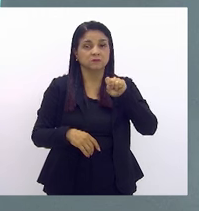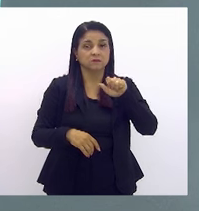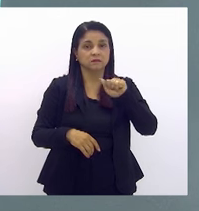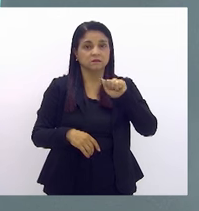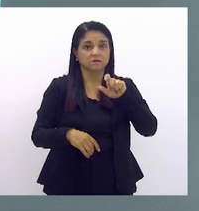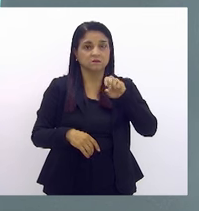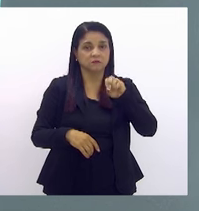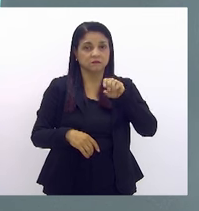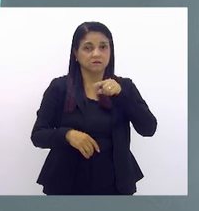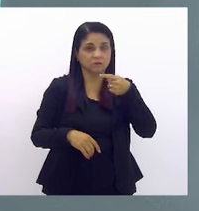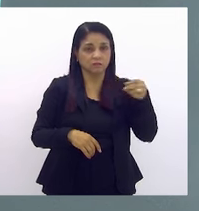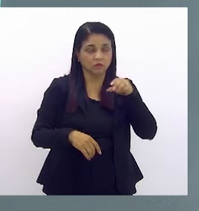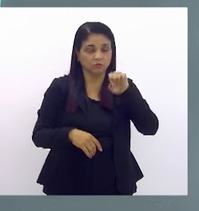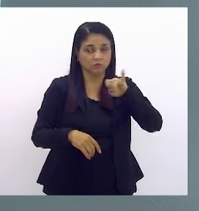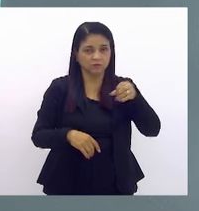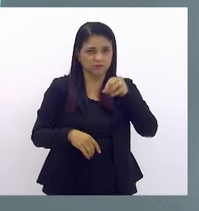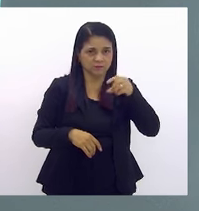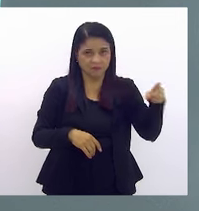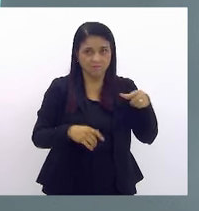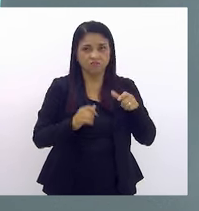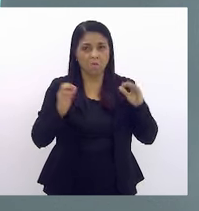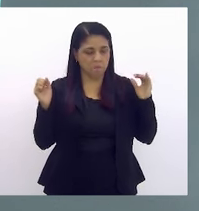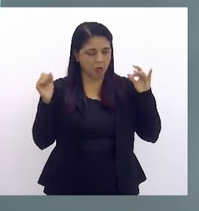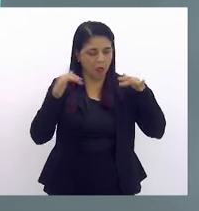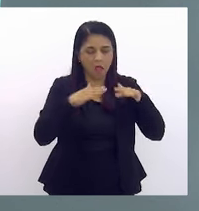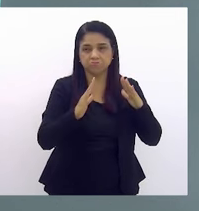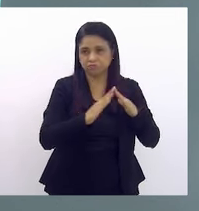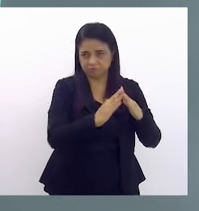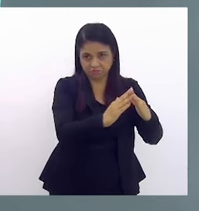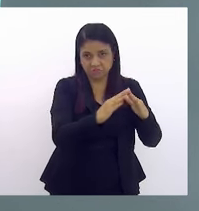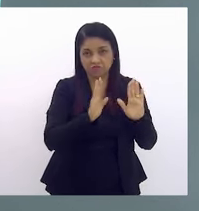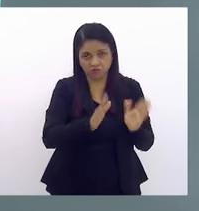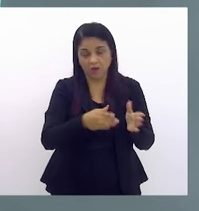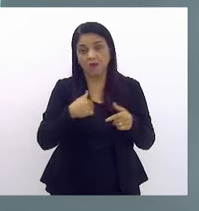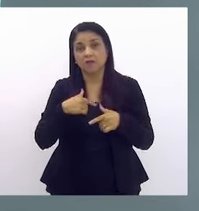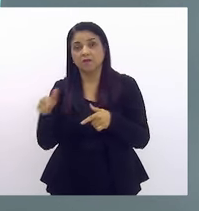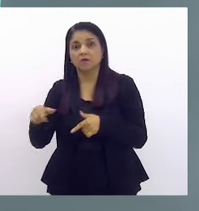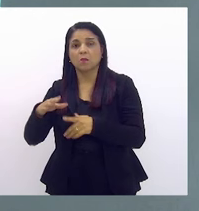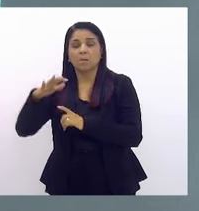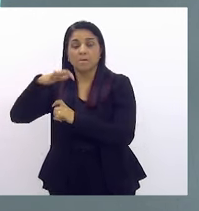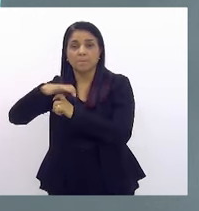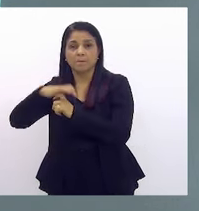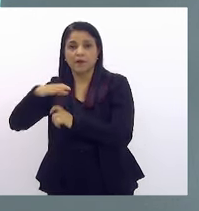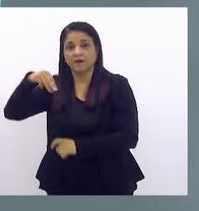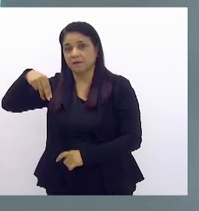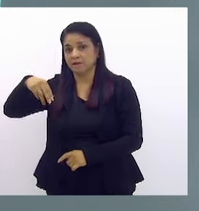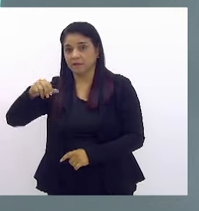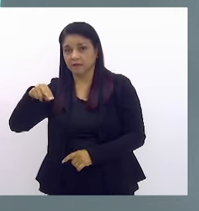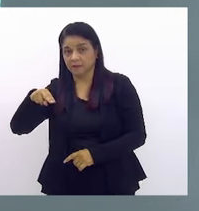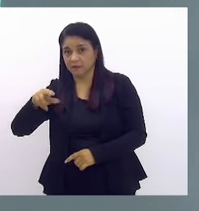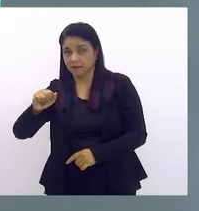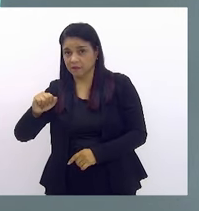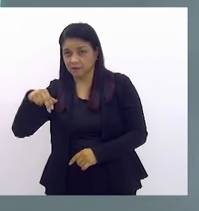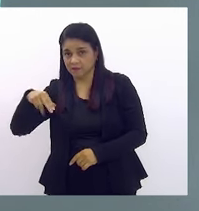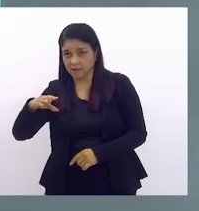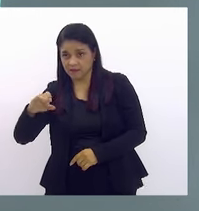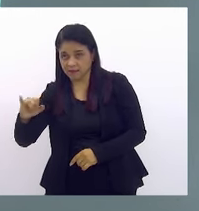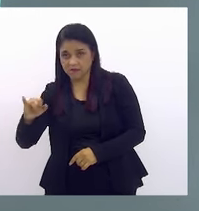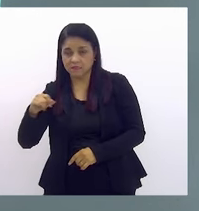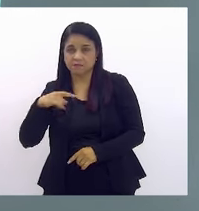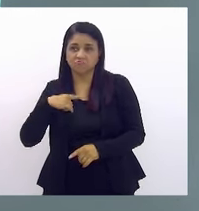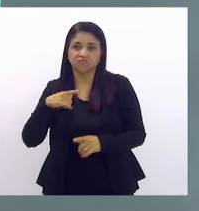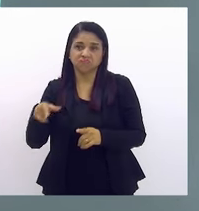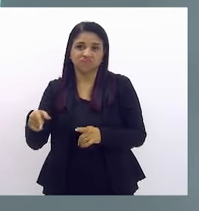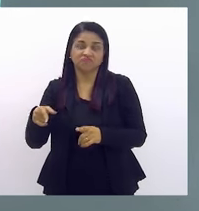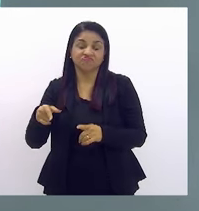Parque Nance e um condomínio que aqui não tinha, lá já tem,